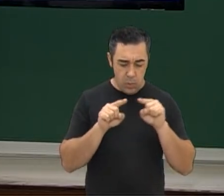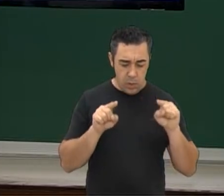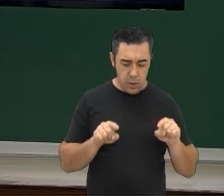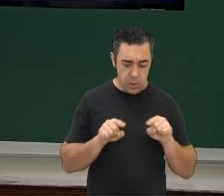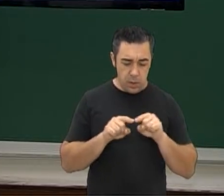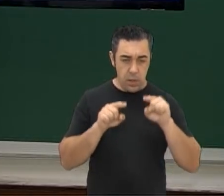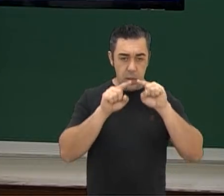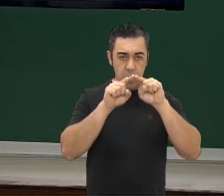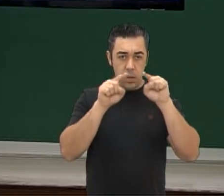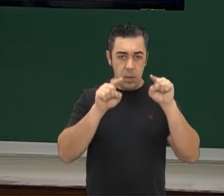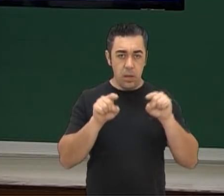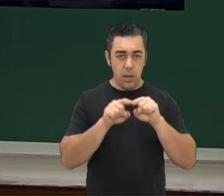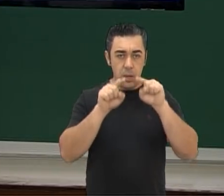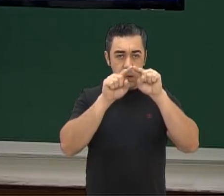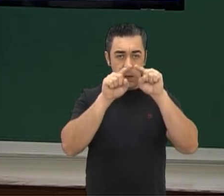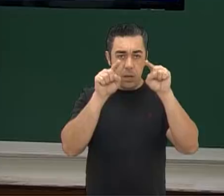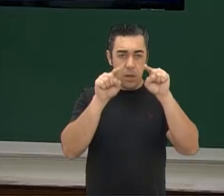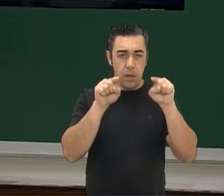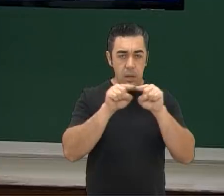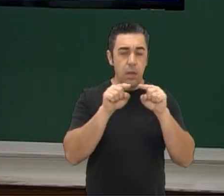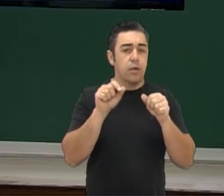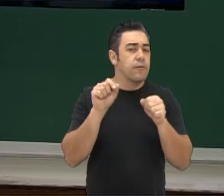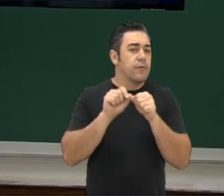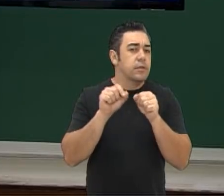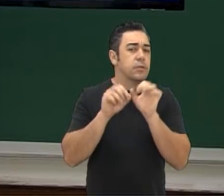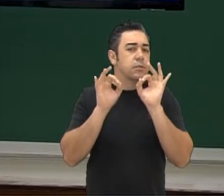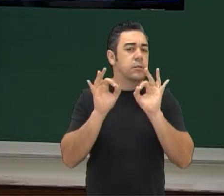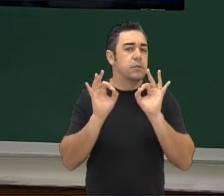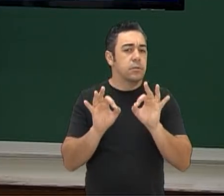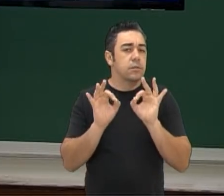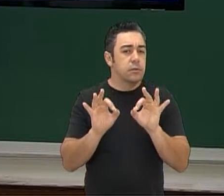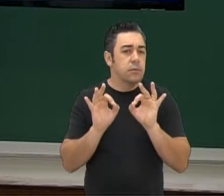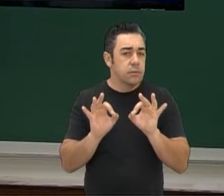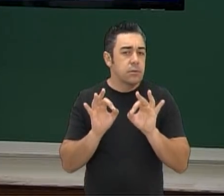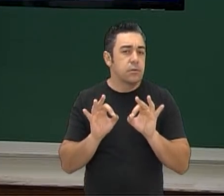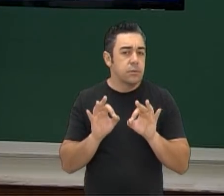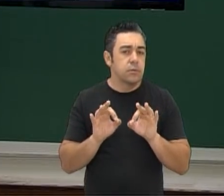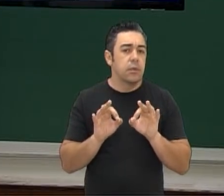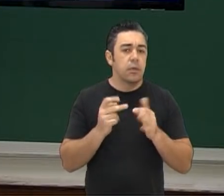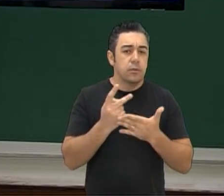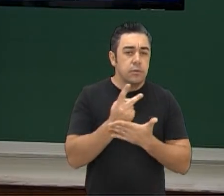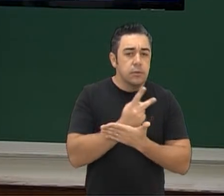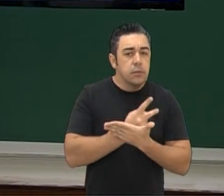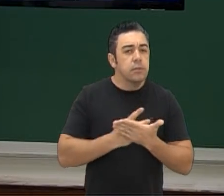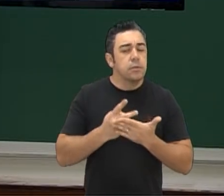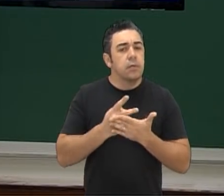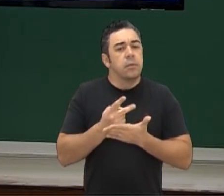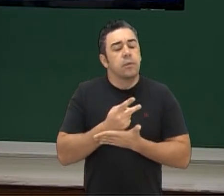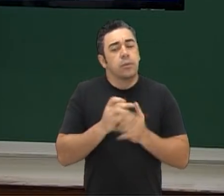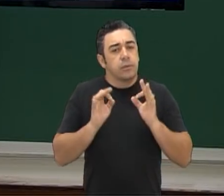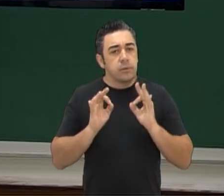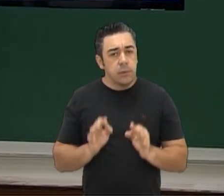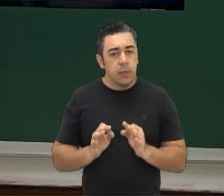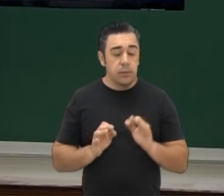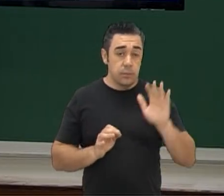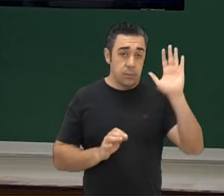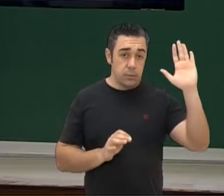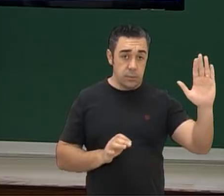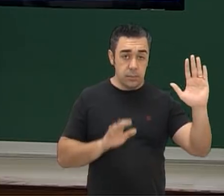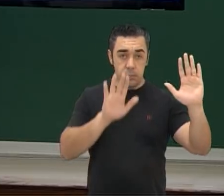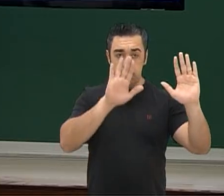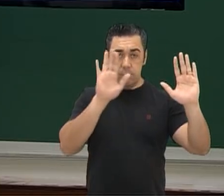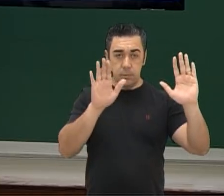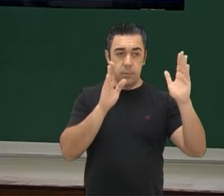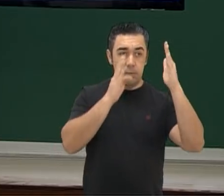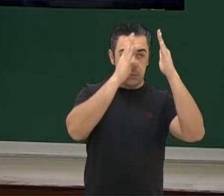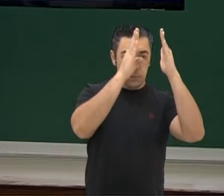eles orientam para que você faça a movimentação da figura de maneira correta. Entre as duas figuras, tem